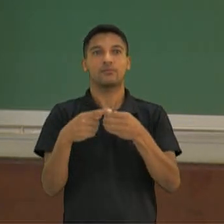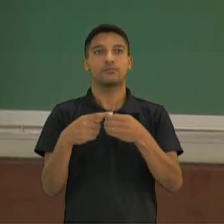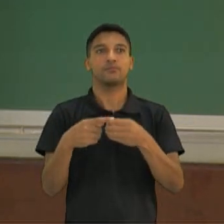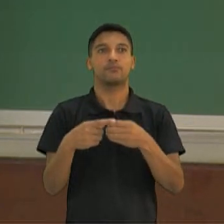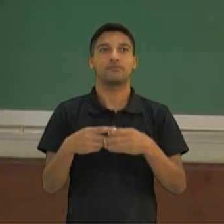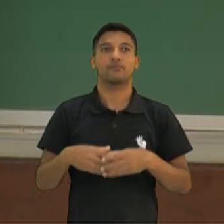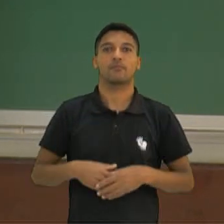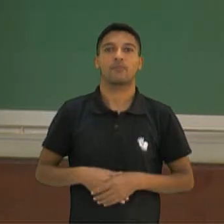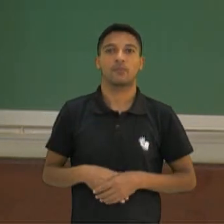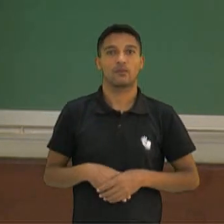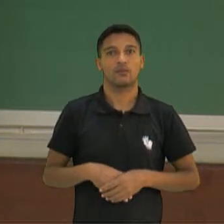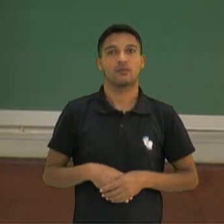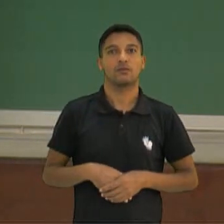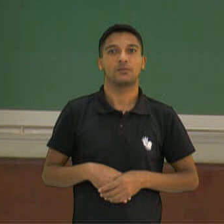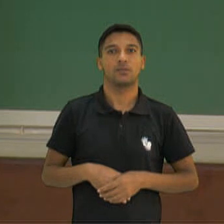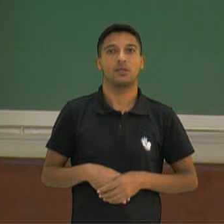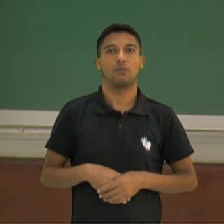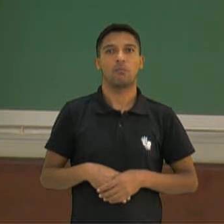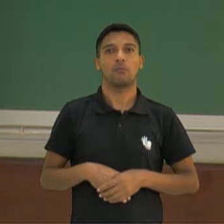baixos. São